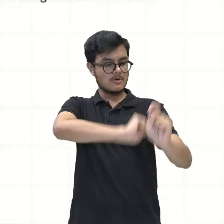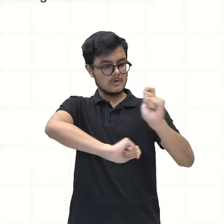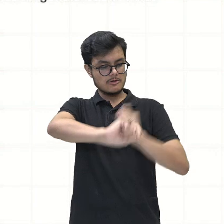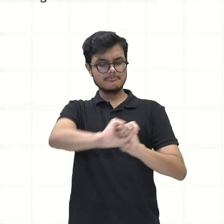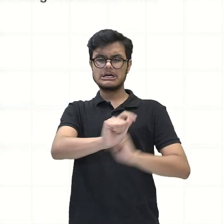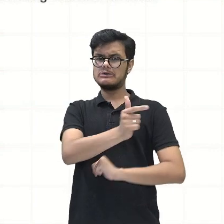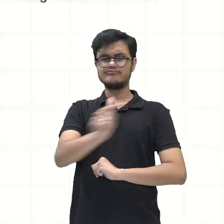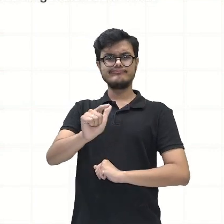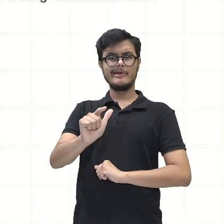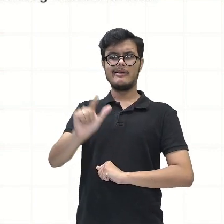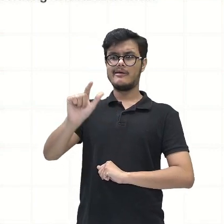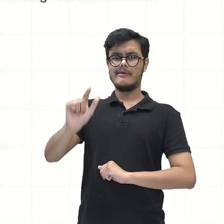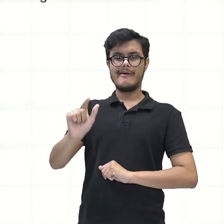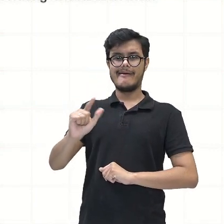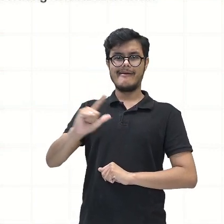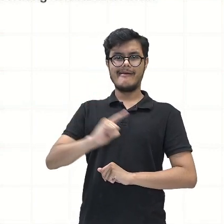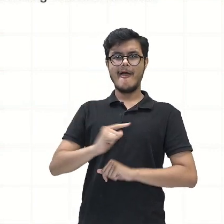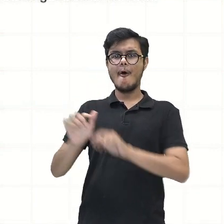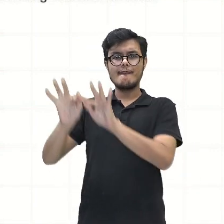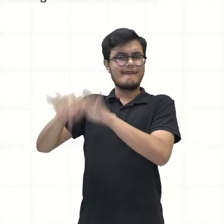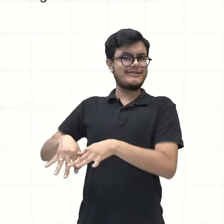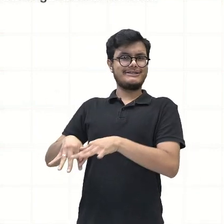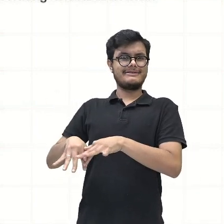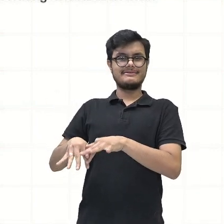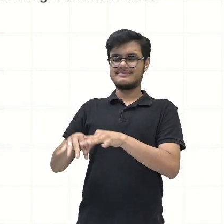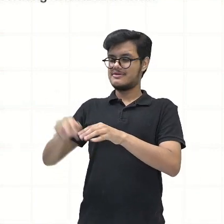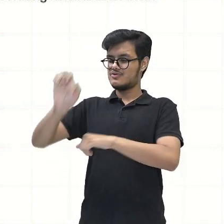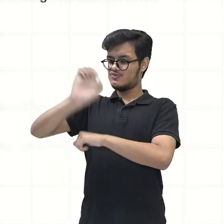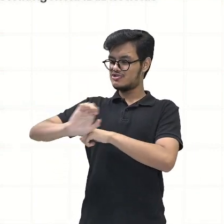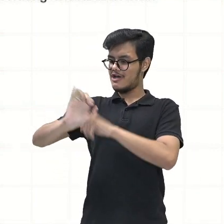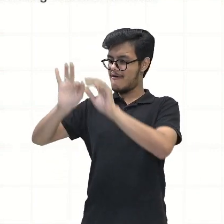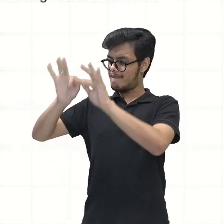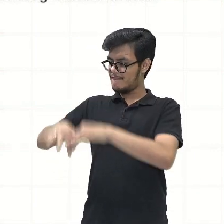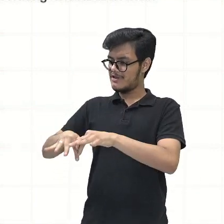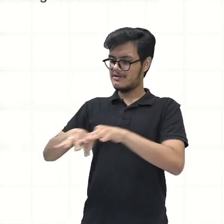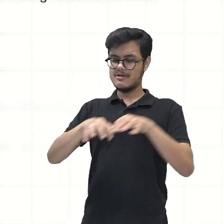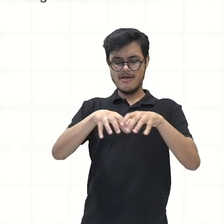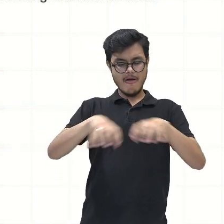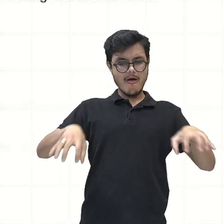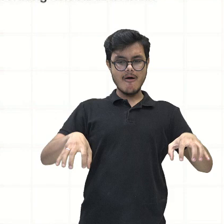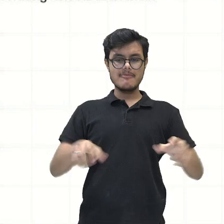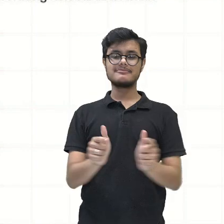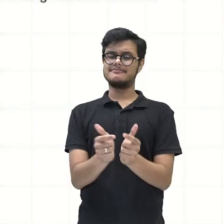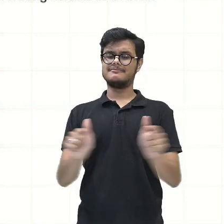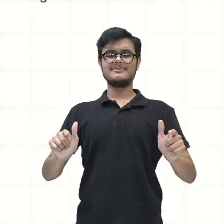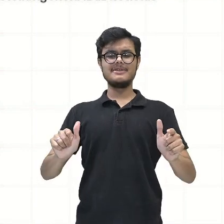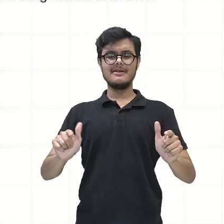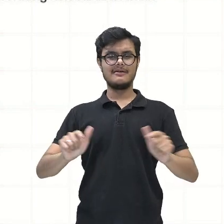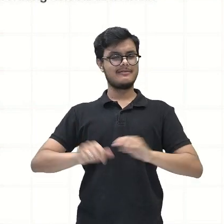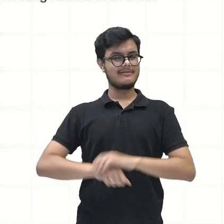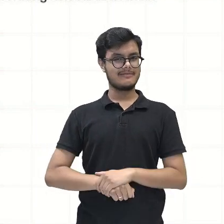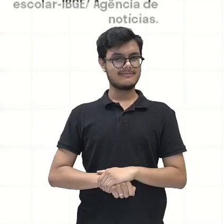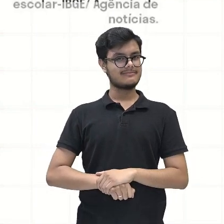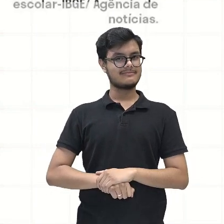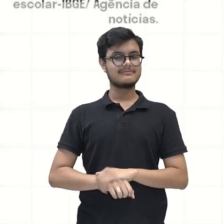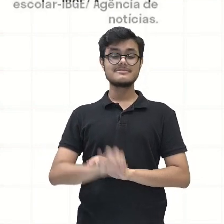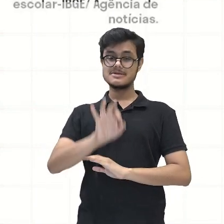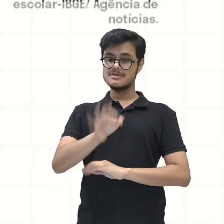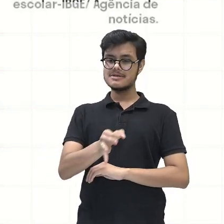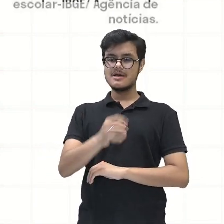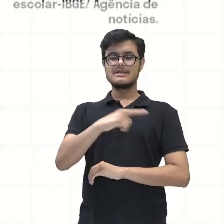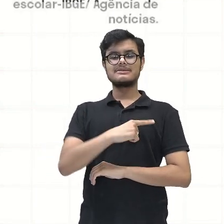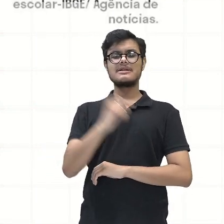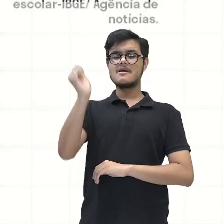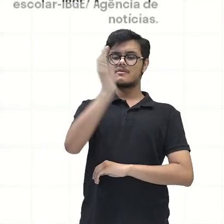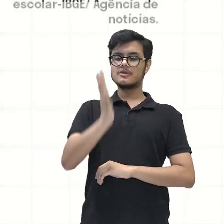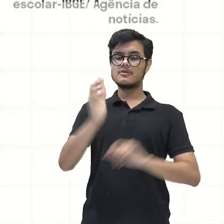não corresponde aos limites estaduais, né, que foi o que eu acabei de explicar. Então ele acaba tendo aqui, olha, no